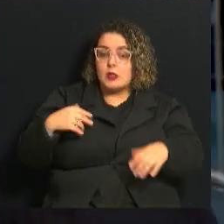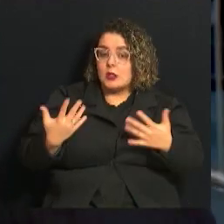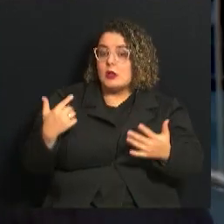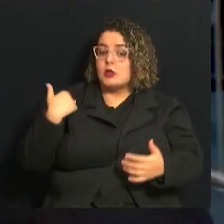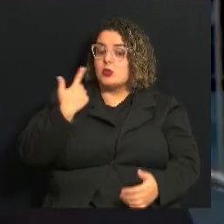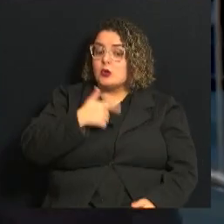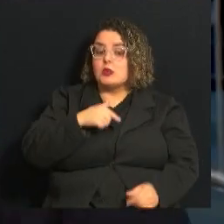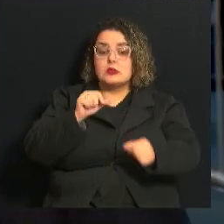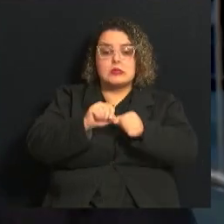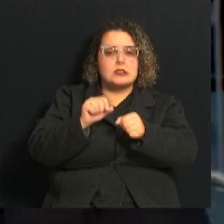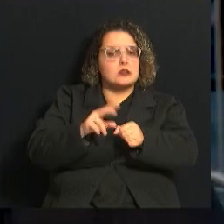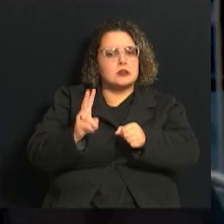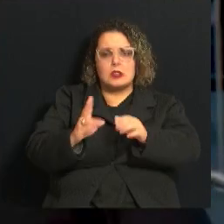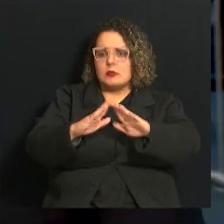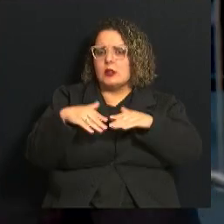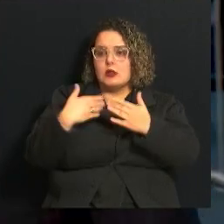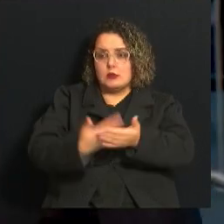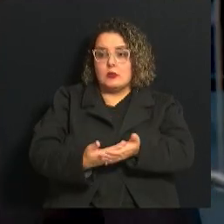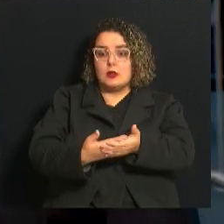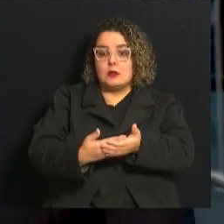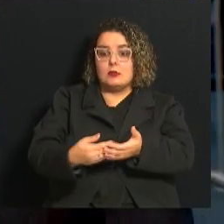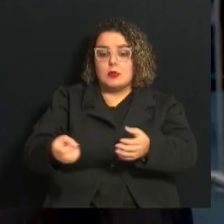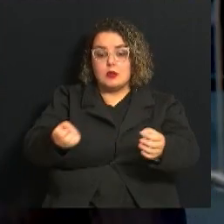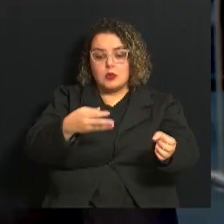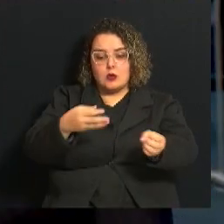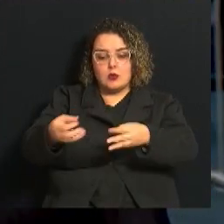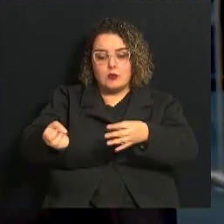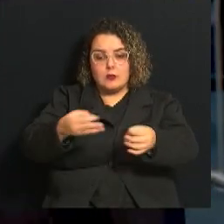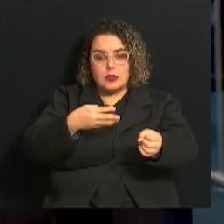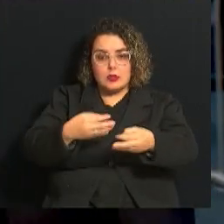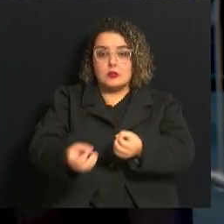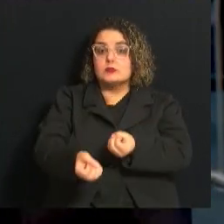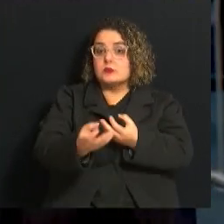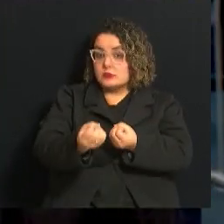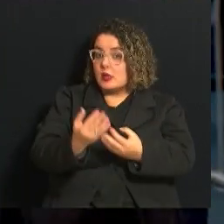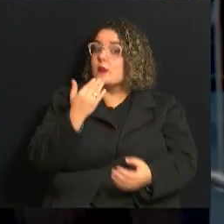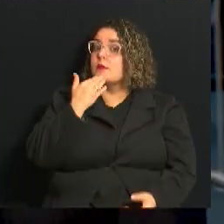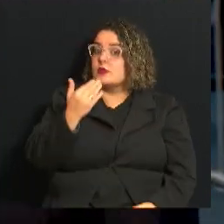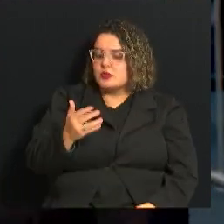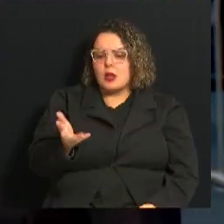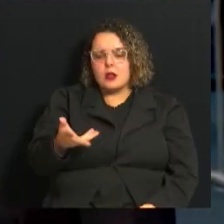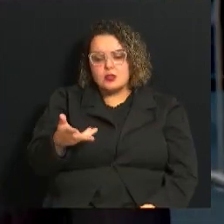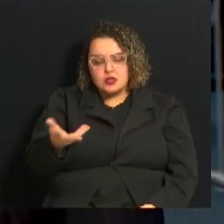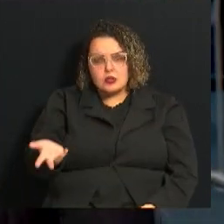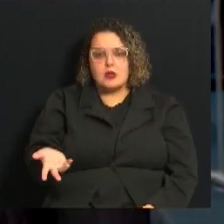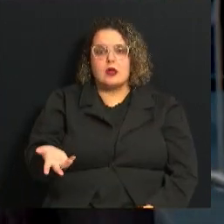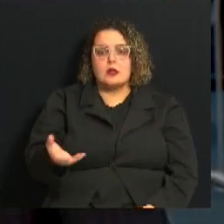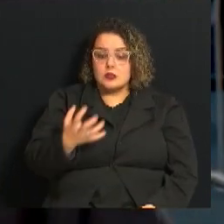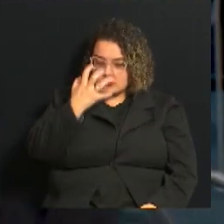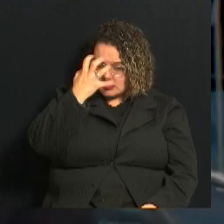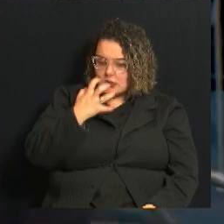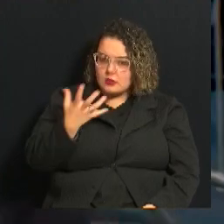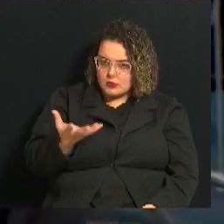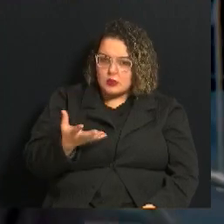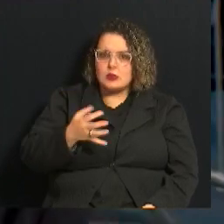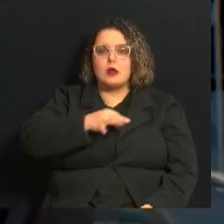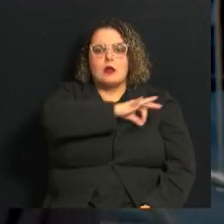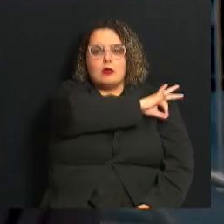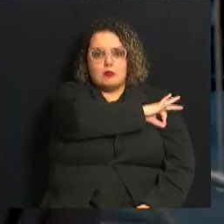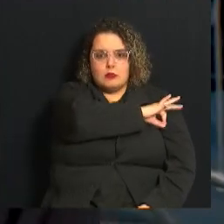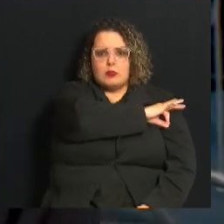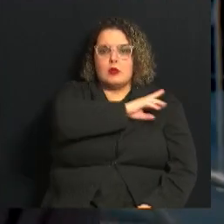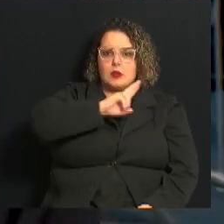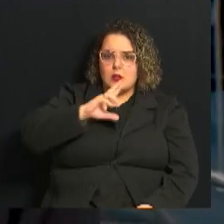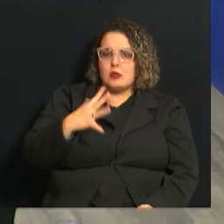sempre fazendo esses requerimentos para atualizar as informações e para cobrar agilidade celeridade por parte da Prefeitura na